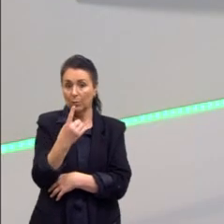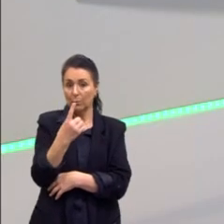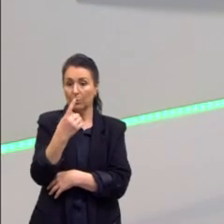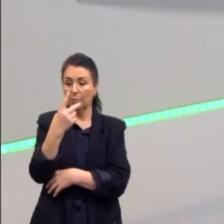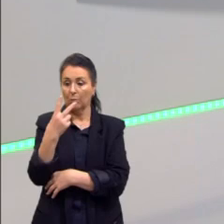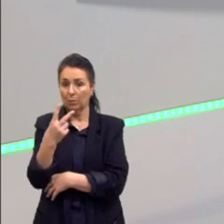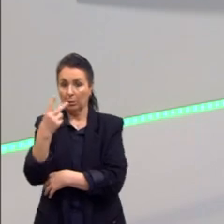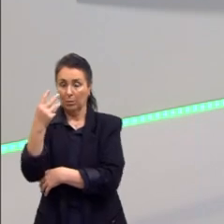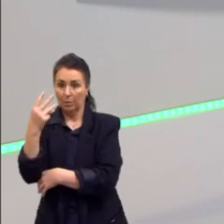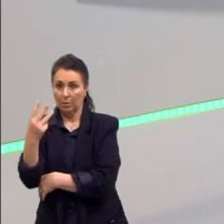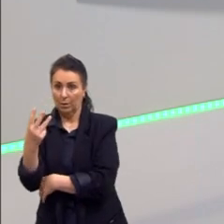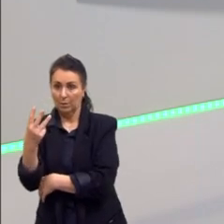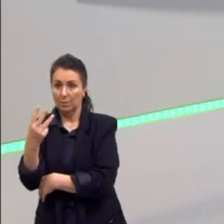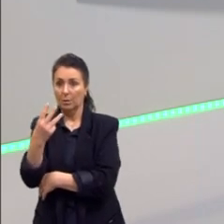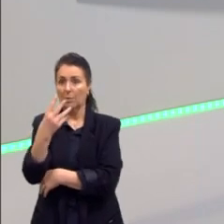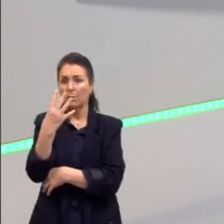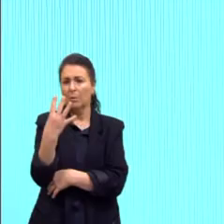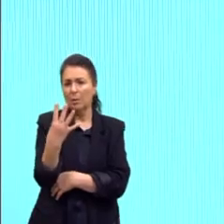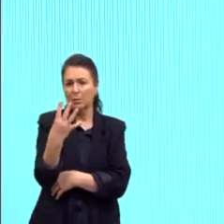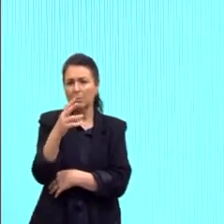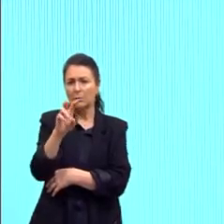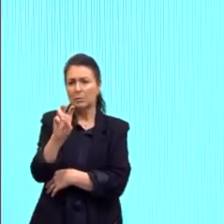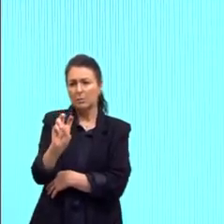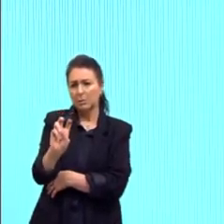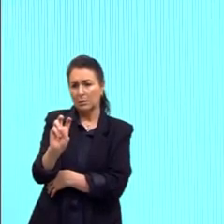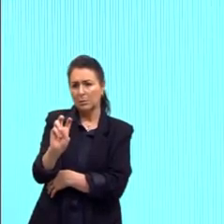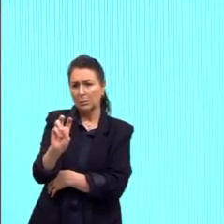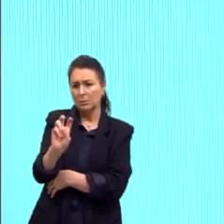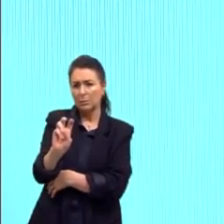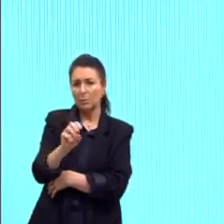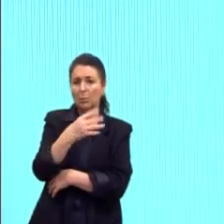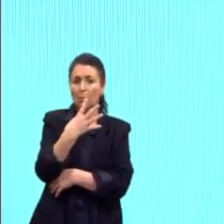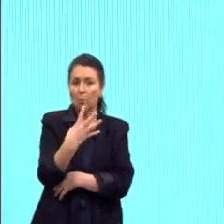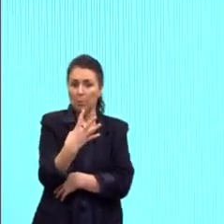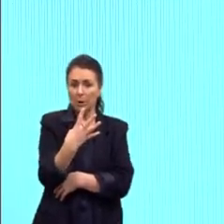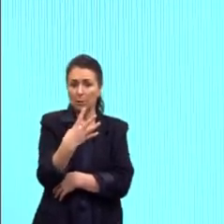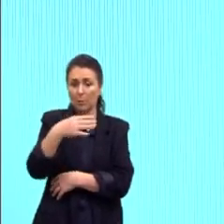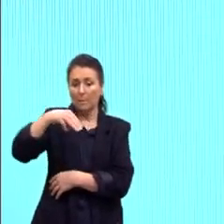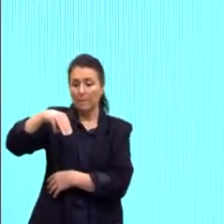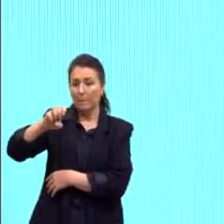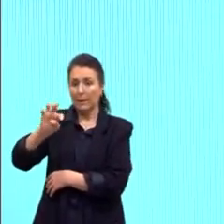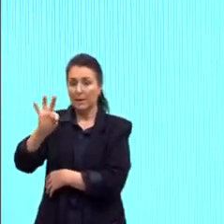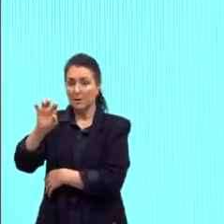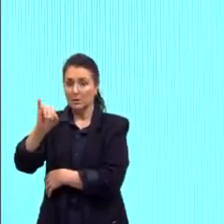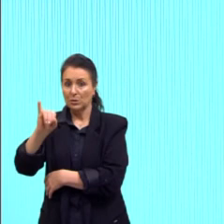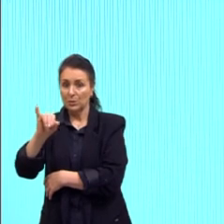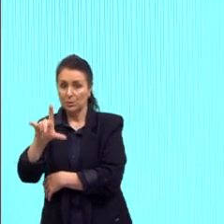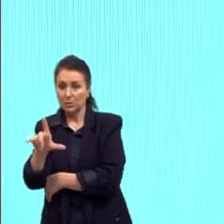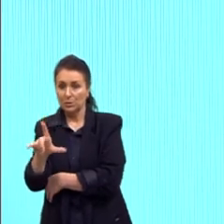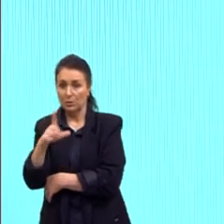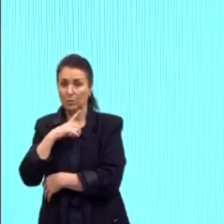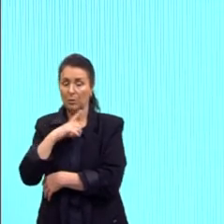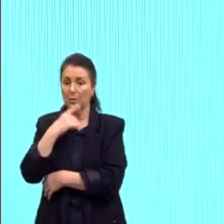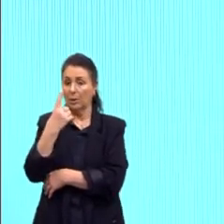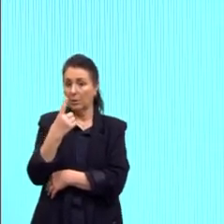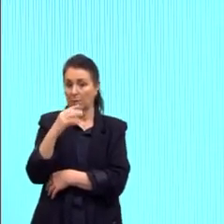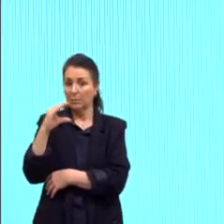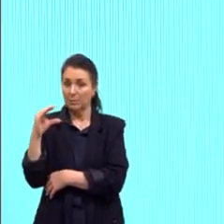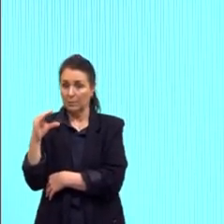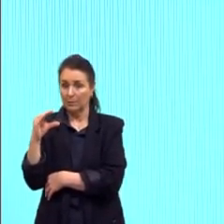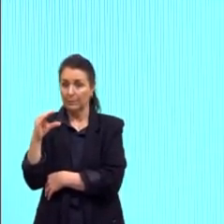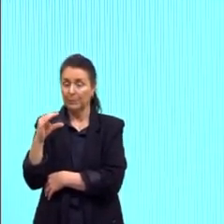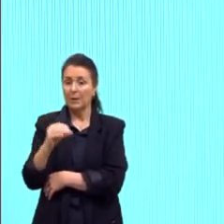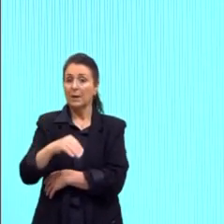dois três quatro cinco então no carbono 4 eu tenho metil porque tem esse um carbono aqui